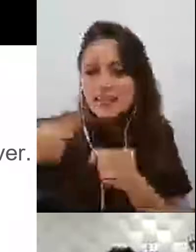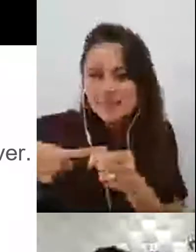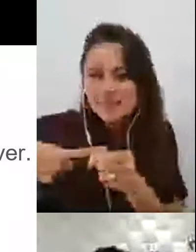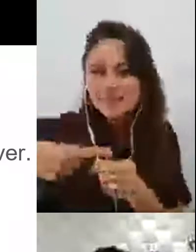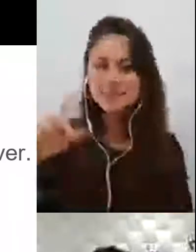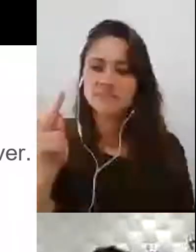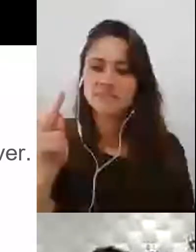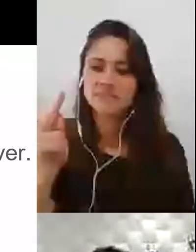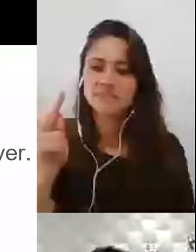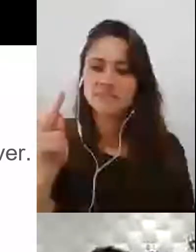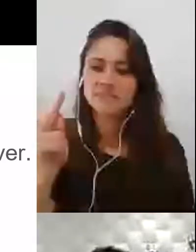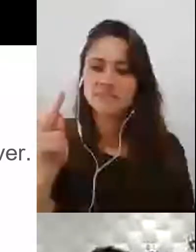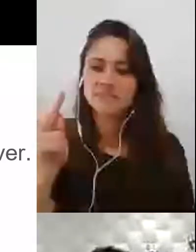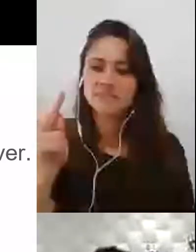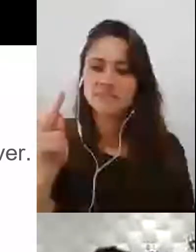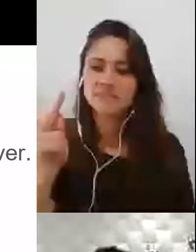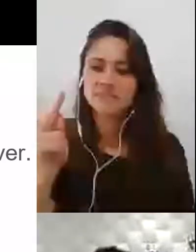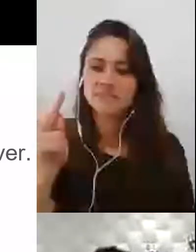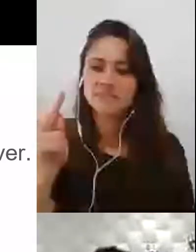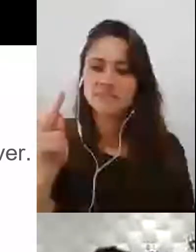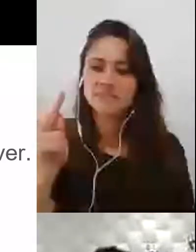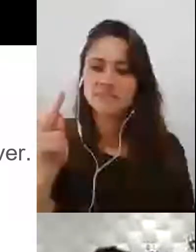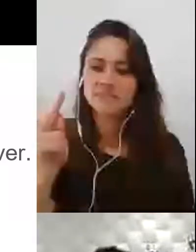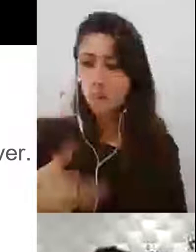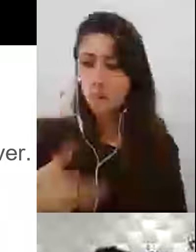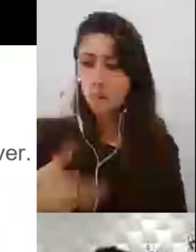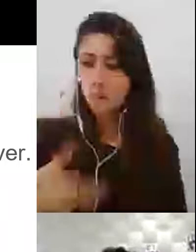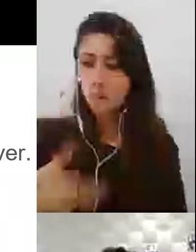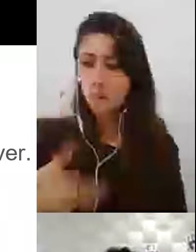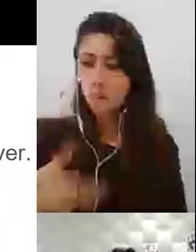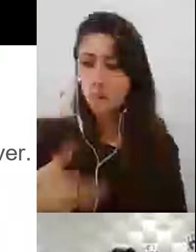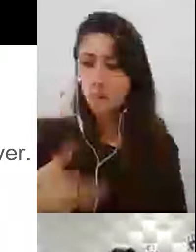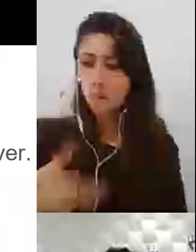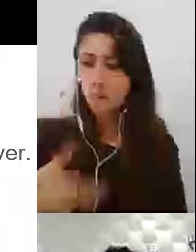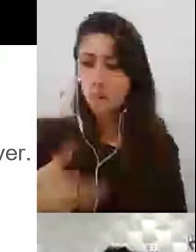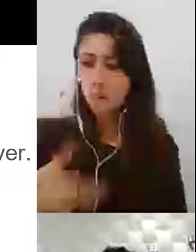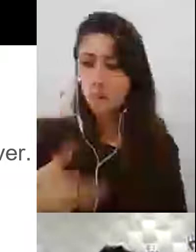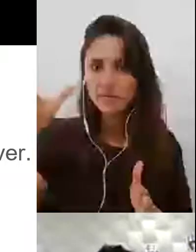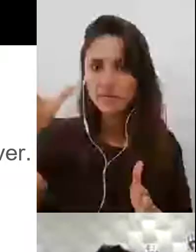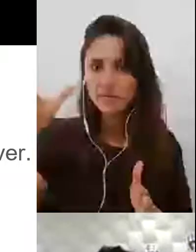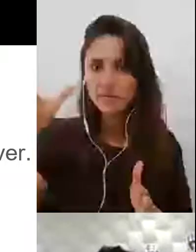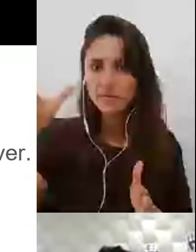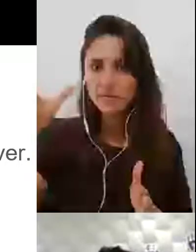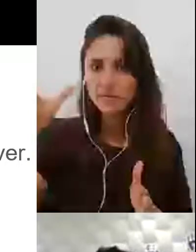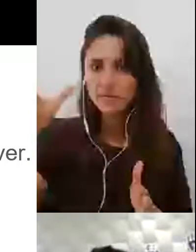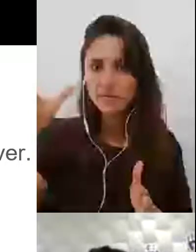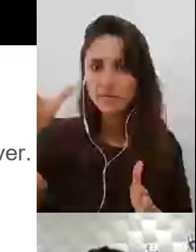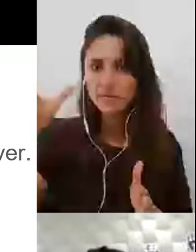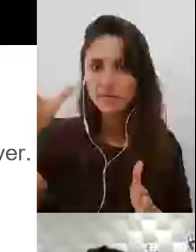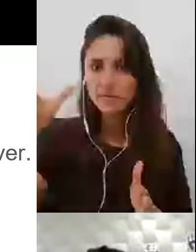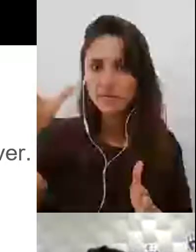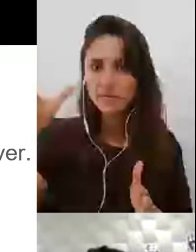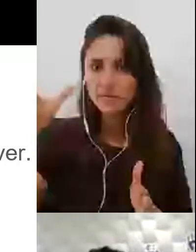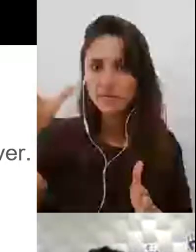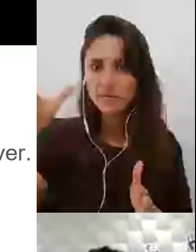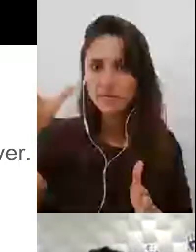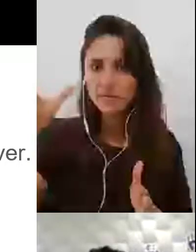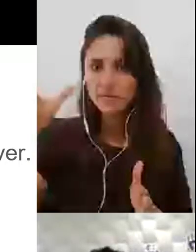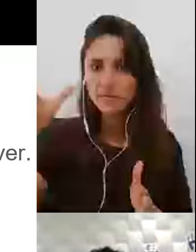desse conceito, pelo governo alemão. Então, o governo alemão queria alavancar a indústria do seu